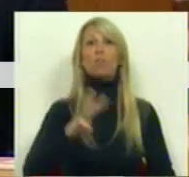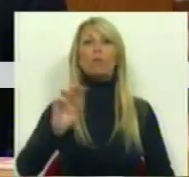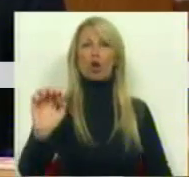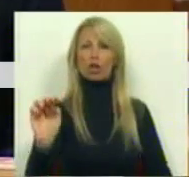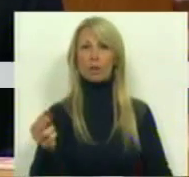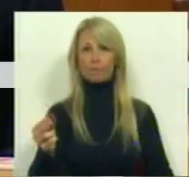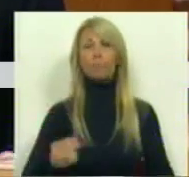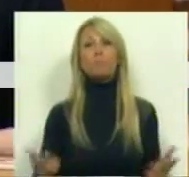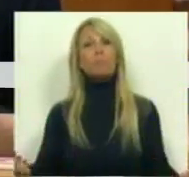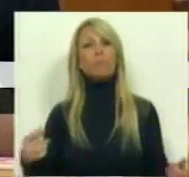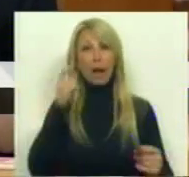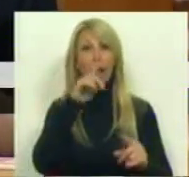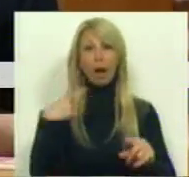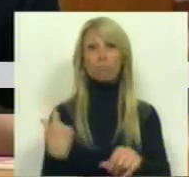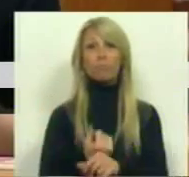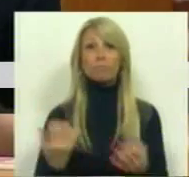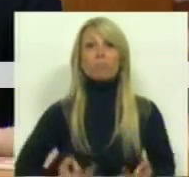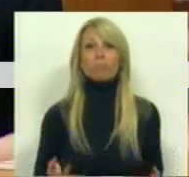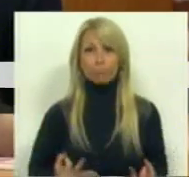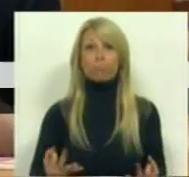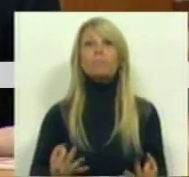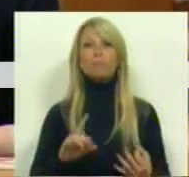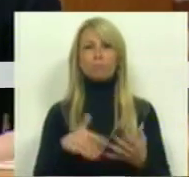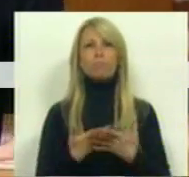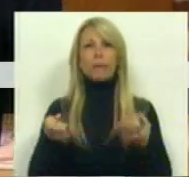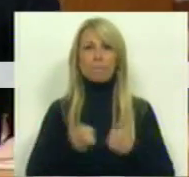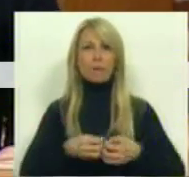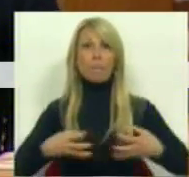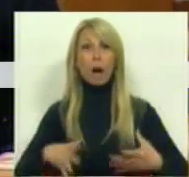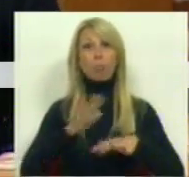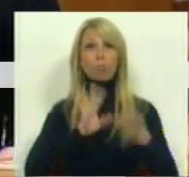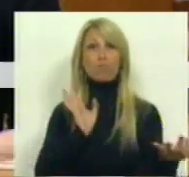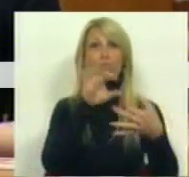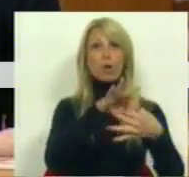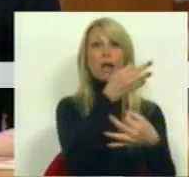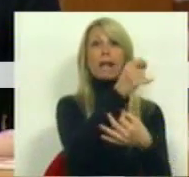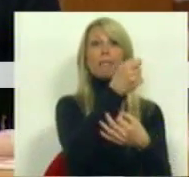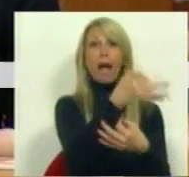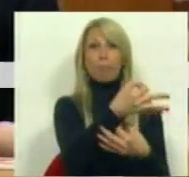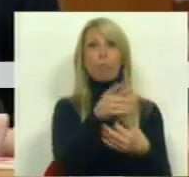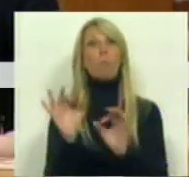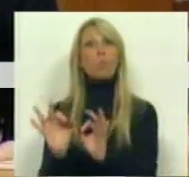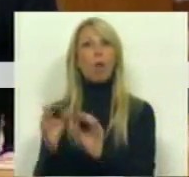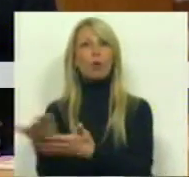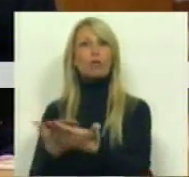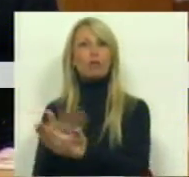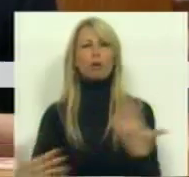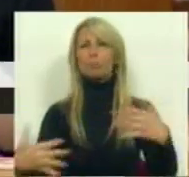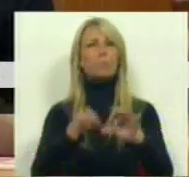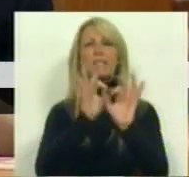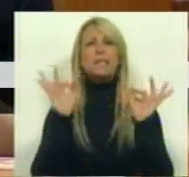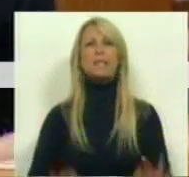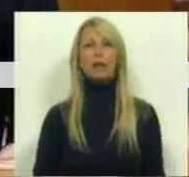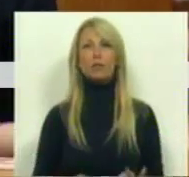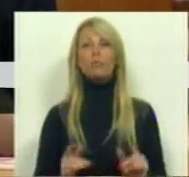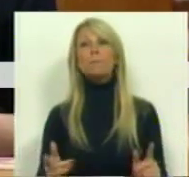para o comprador em questão, os efeitos multiplicadores da ligação da atuação aérea da TAP com o seu próprio negócio são quase certos. E